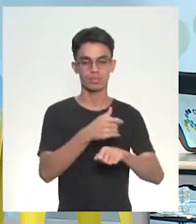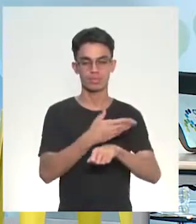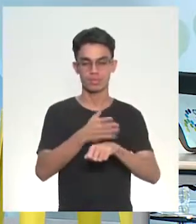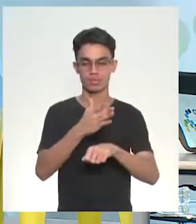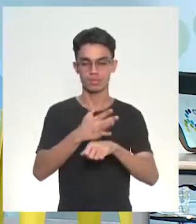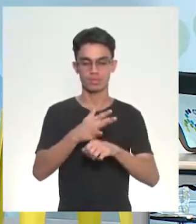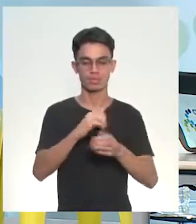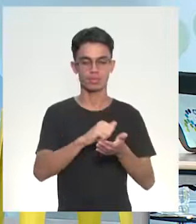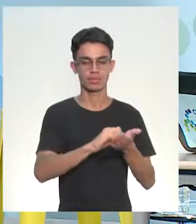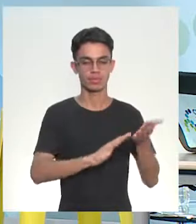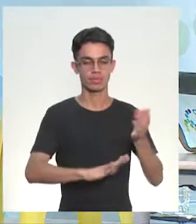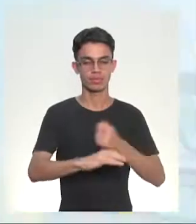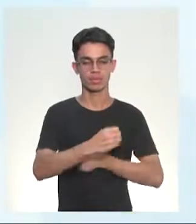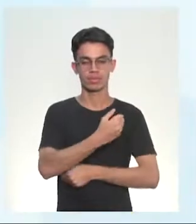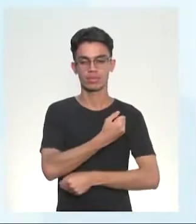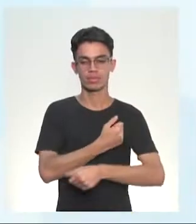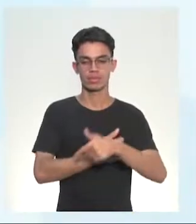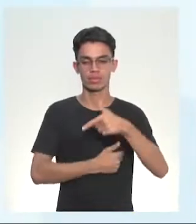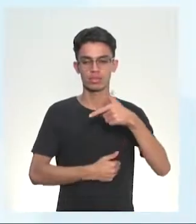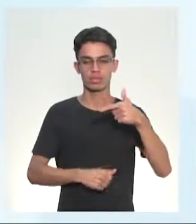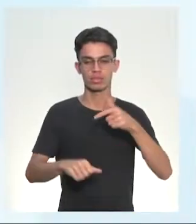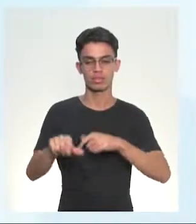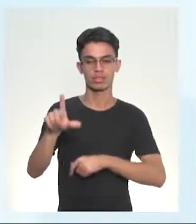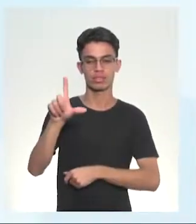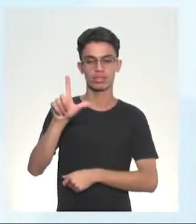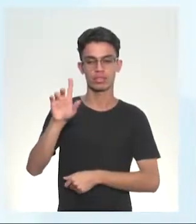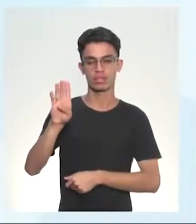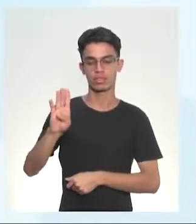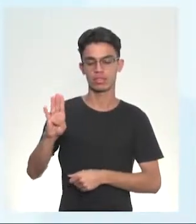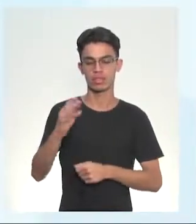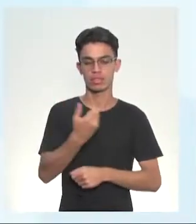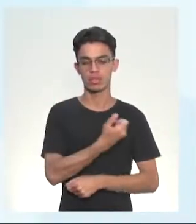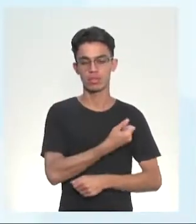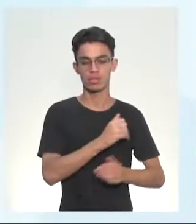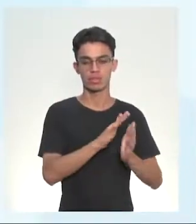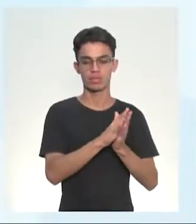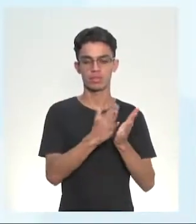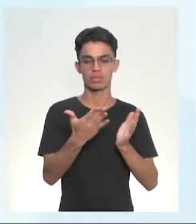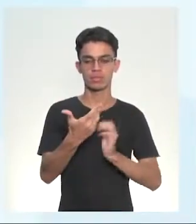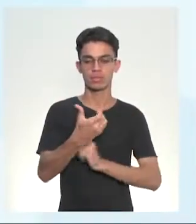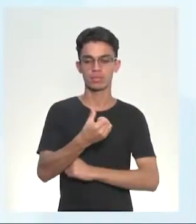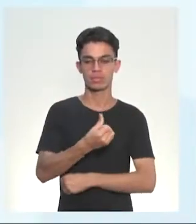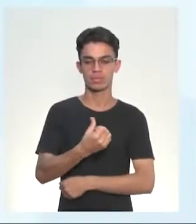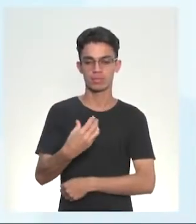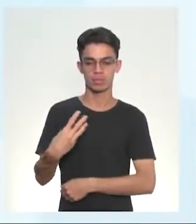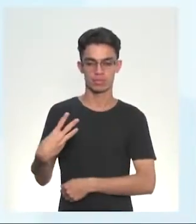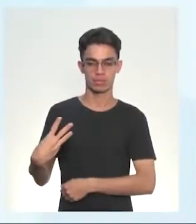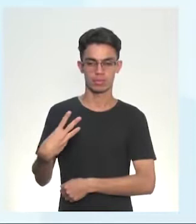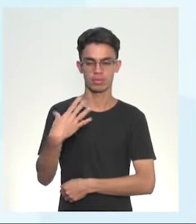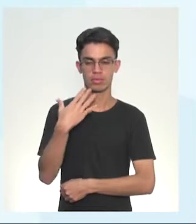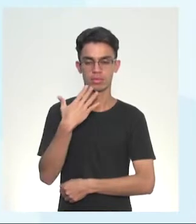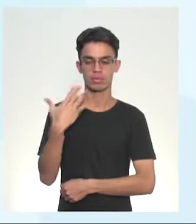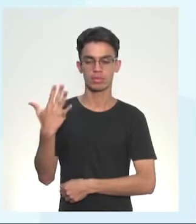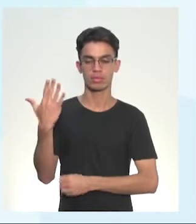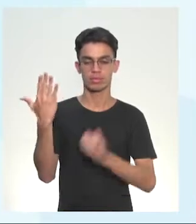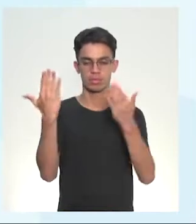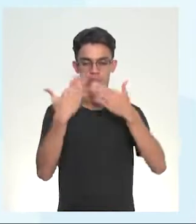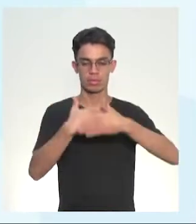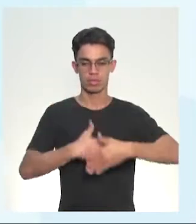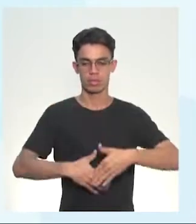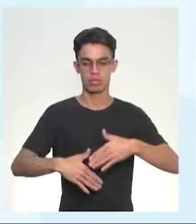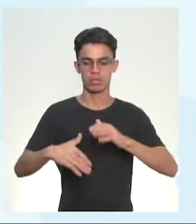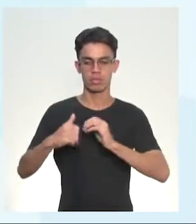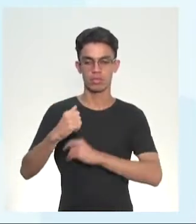atividade 7, letra B. Está lá na página 63. Em uma prova